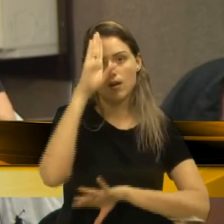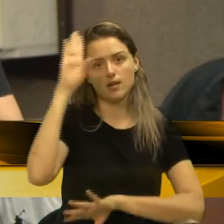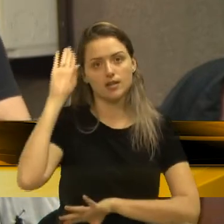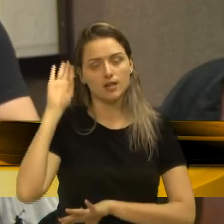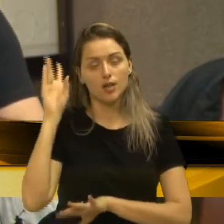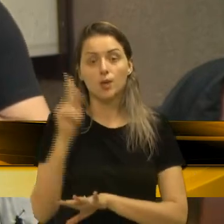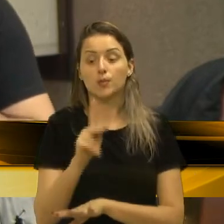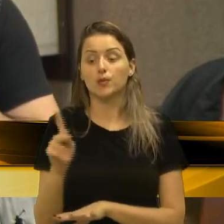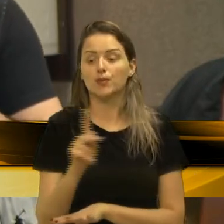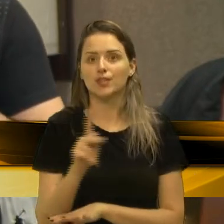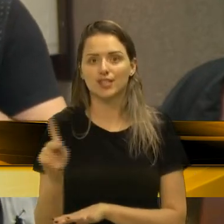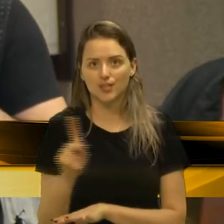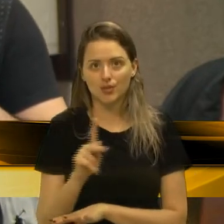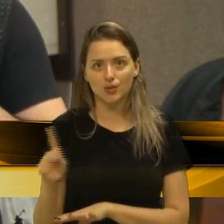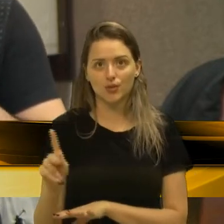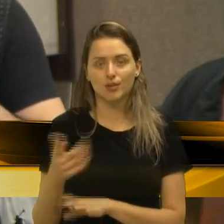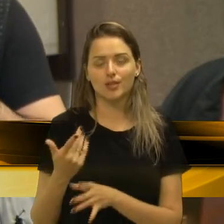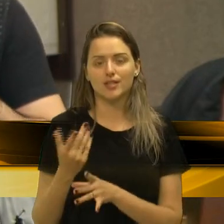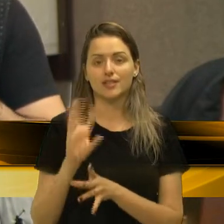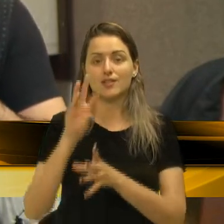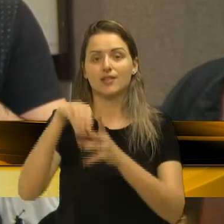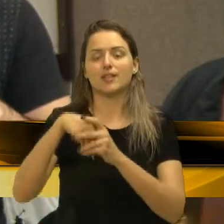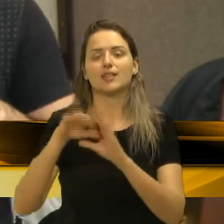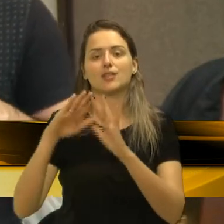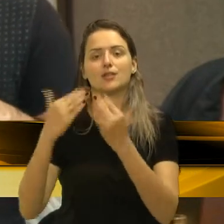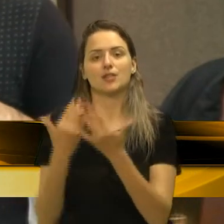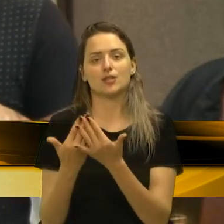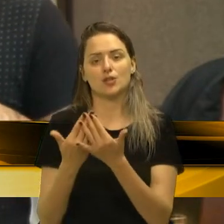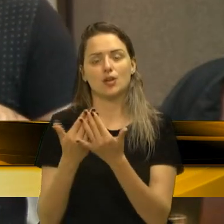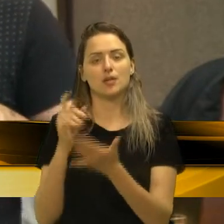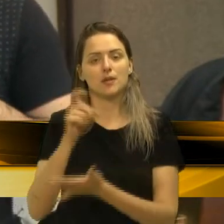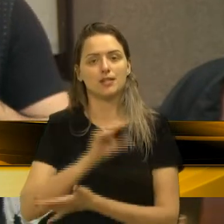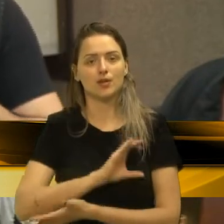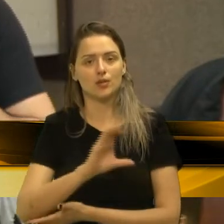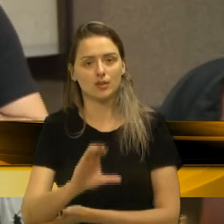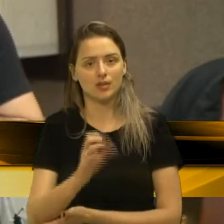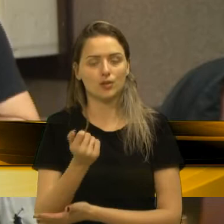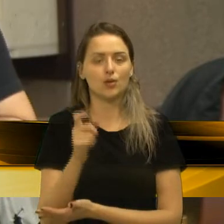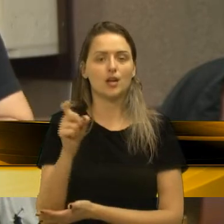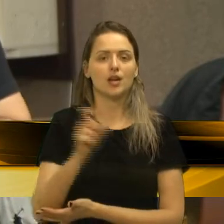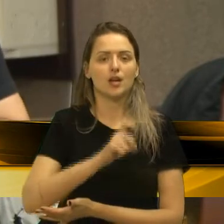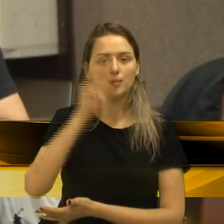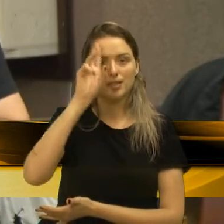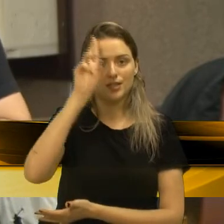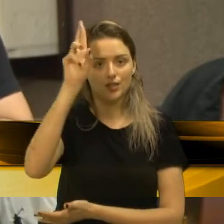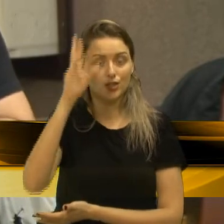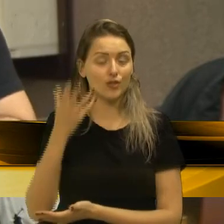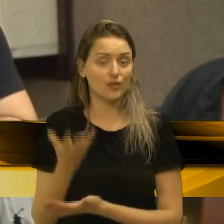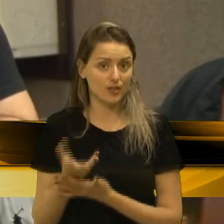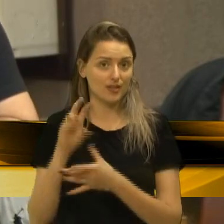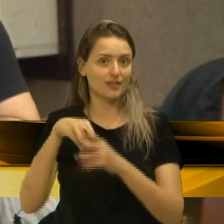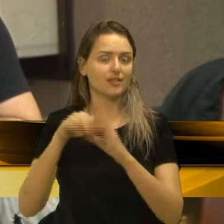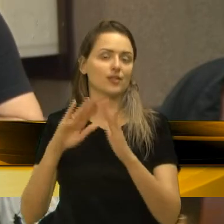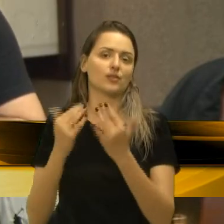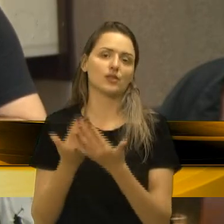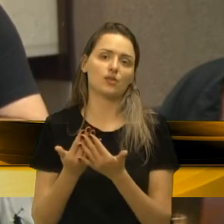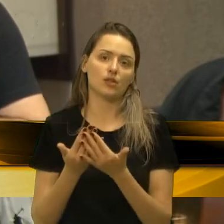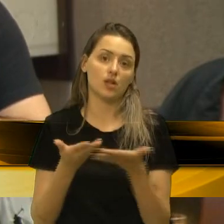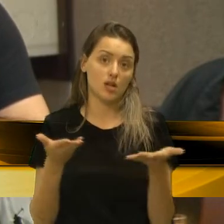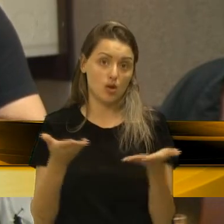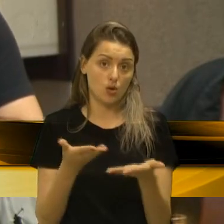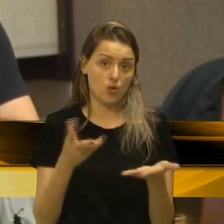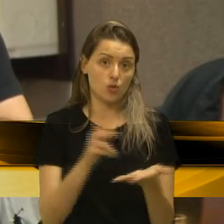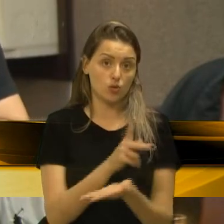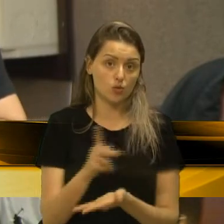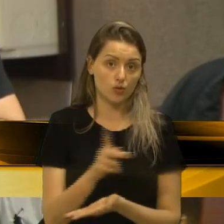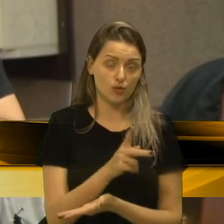que abdicam do seu dia a dia para estar frente de coordenação, de cargo de direção, que hoje um professor, além de ele